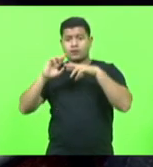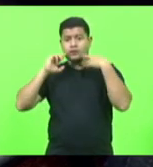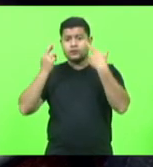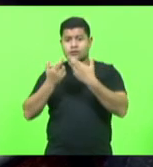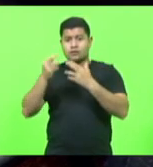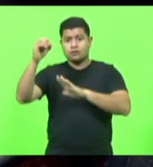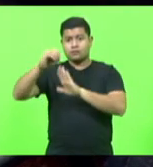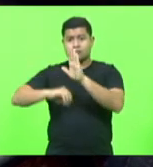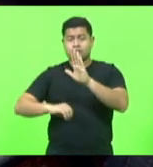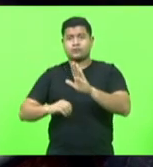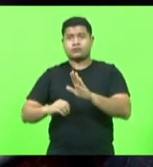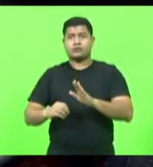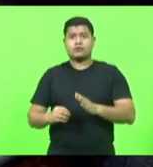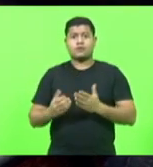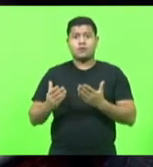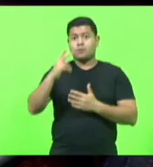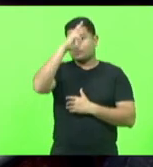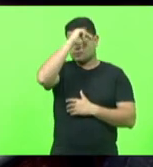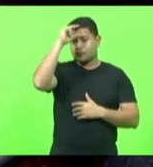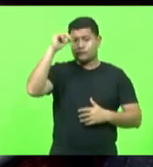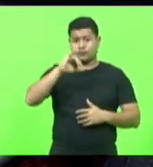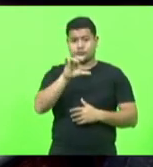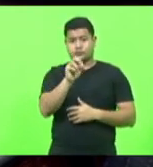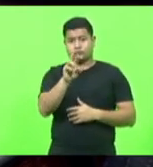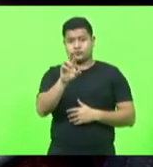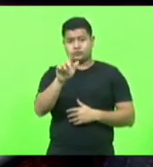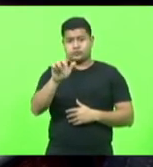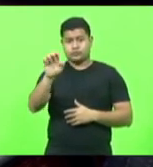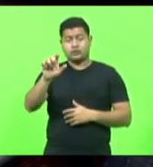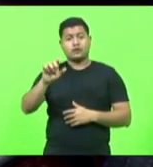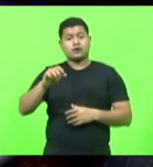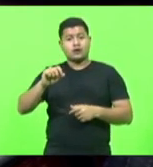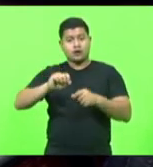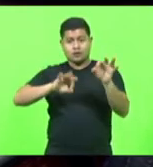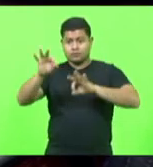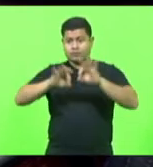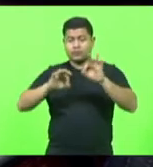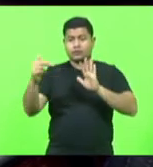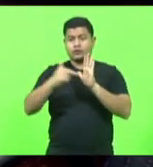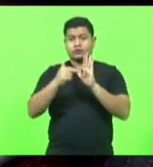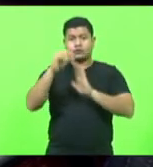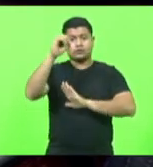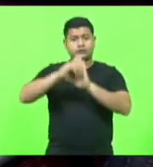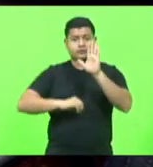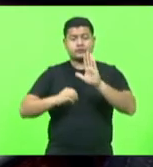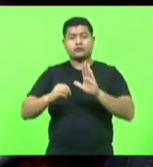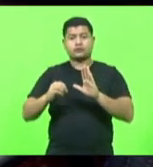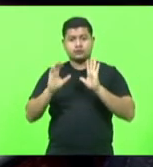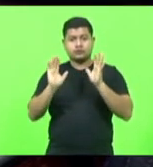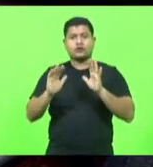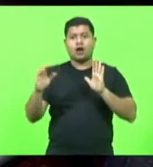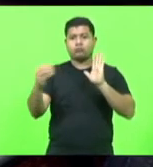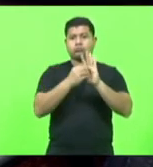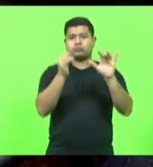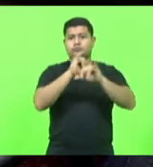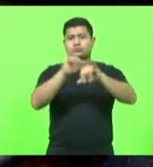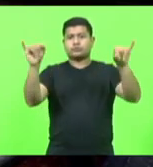prefeito Jorge Krieger ontem fez uma nota oficial, está na imprensa, em que era um